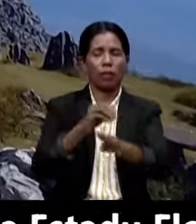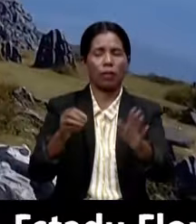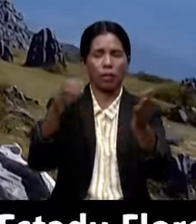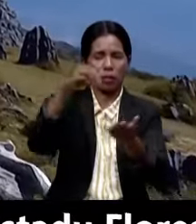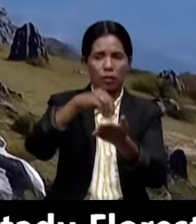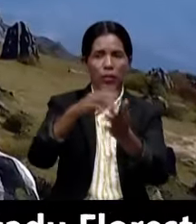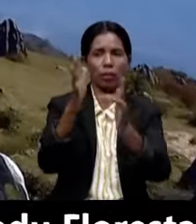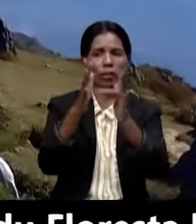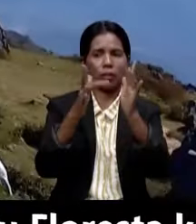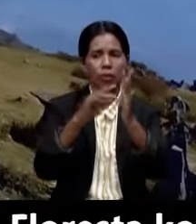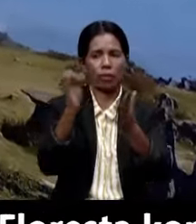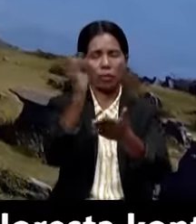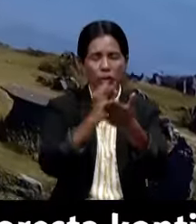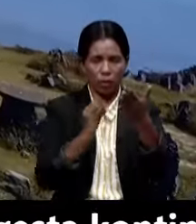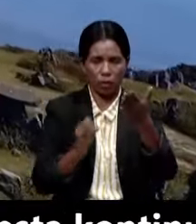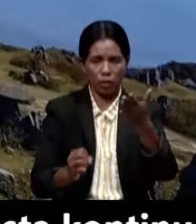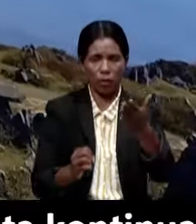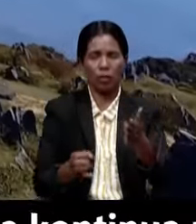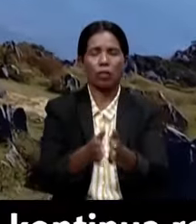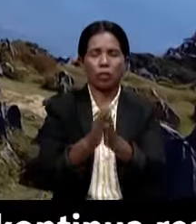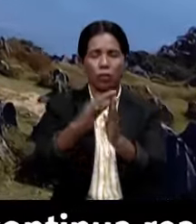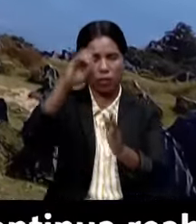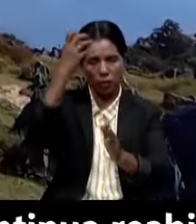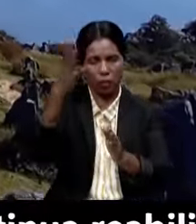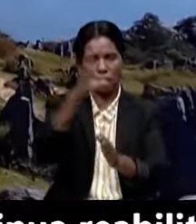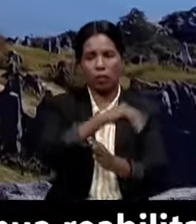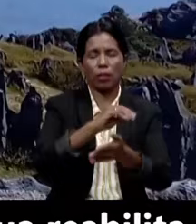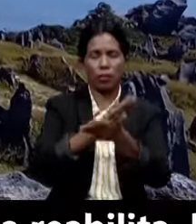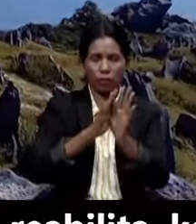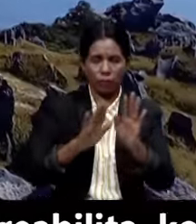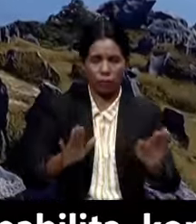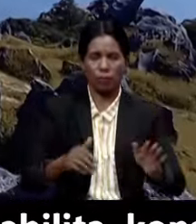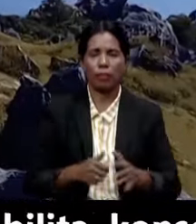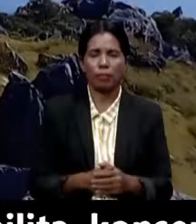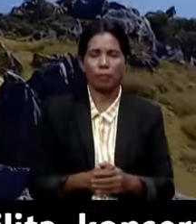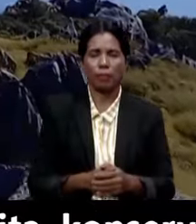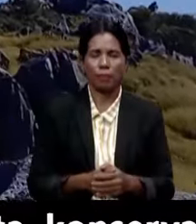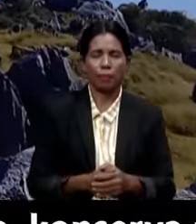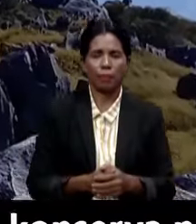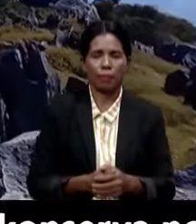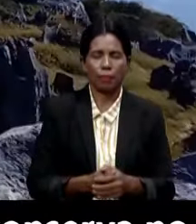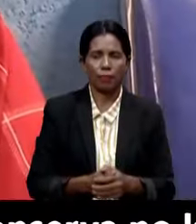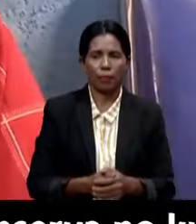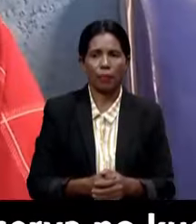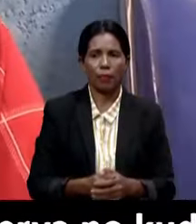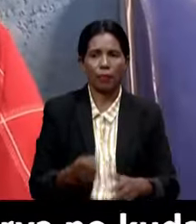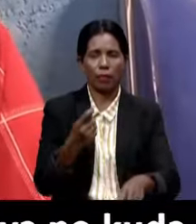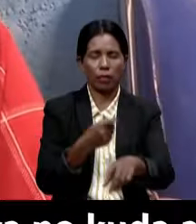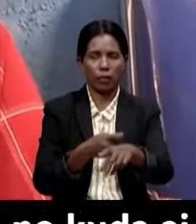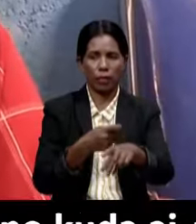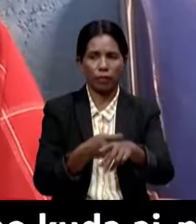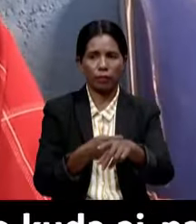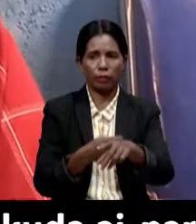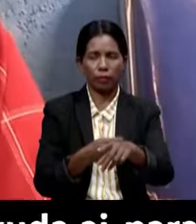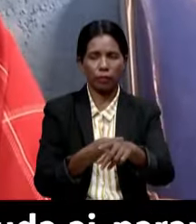hatura estatua Cristo Liurai ba odi huso graça no benção. Ia tempo o loro